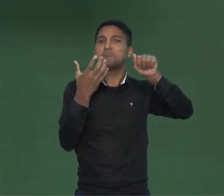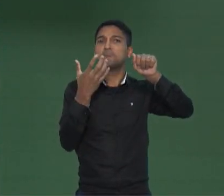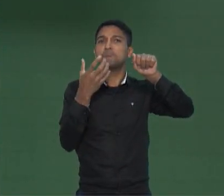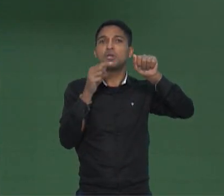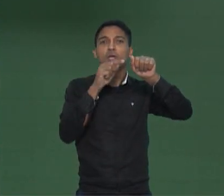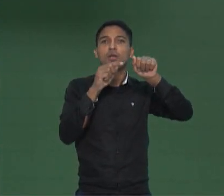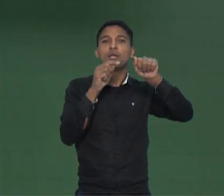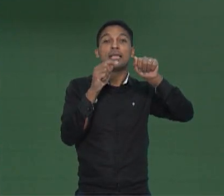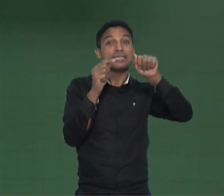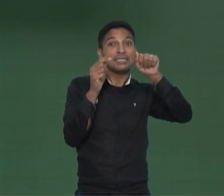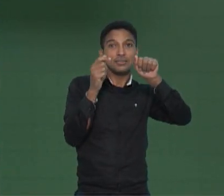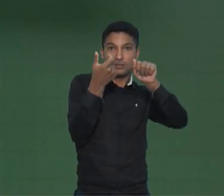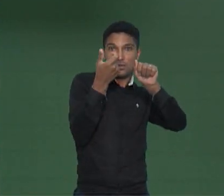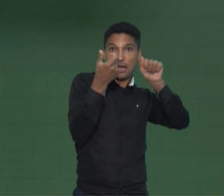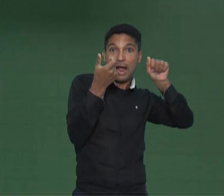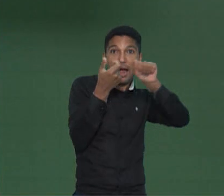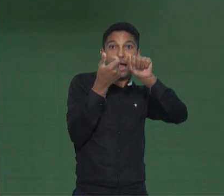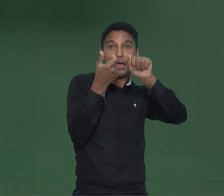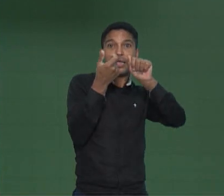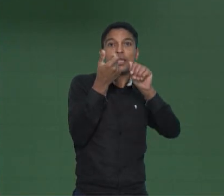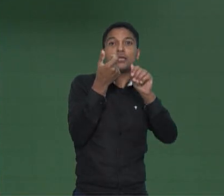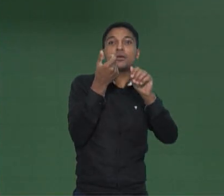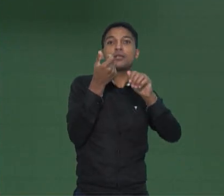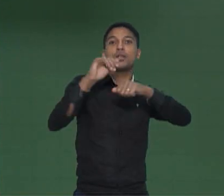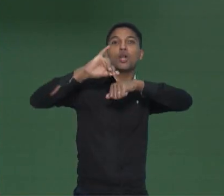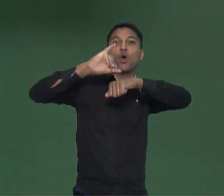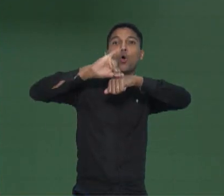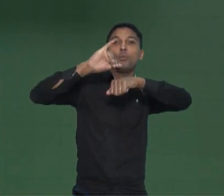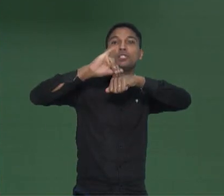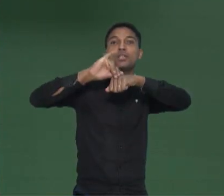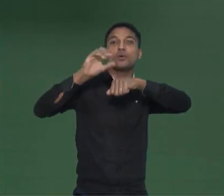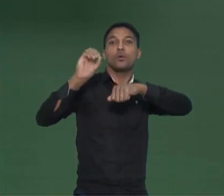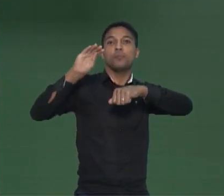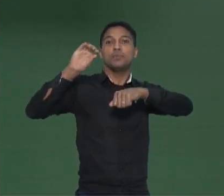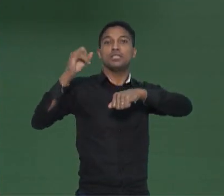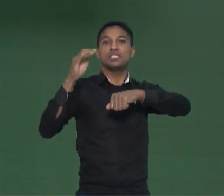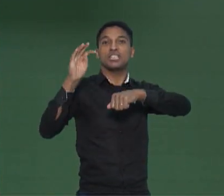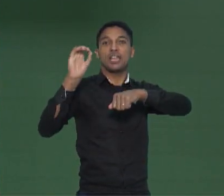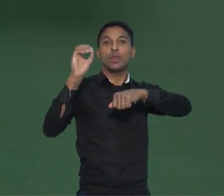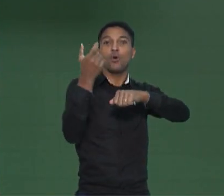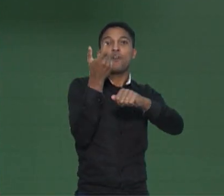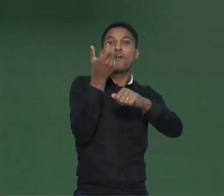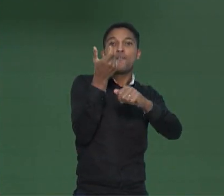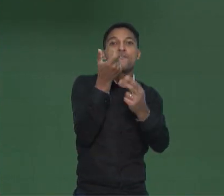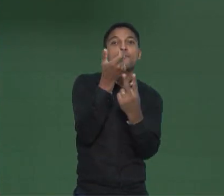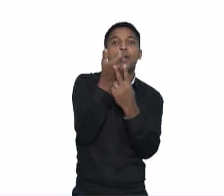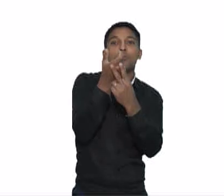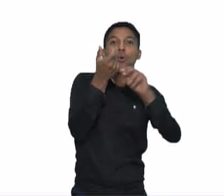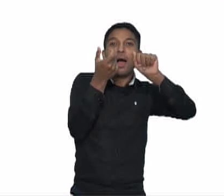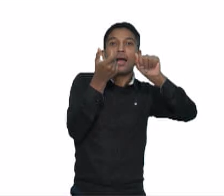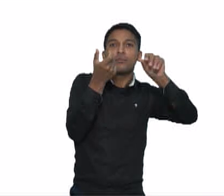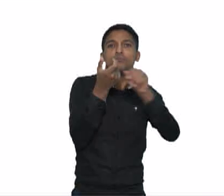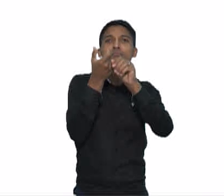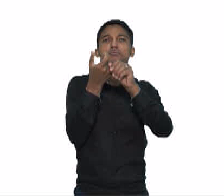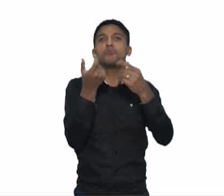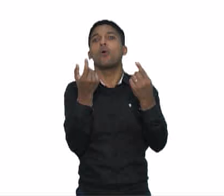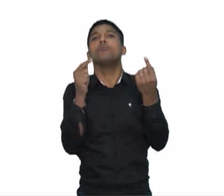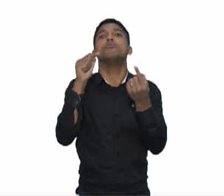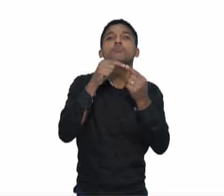exercício. 7. No lugar de que palavra ou expressão o termo a